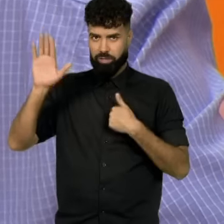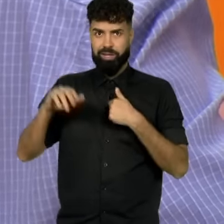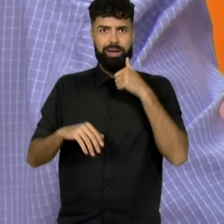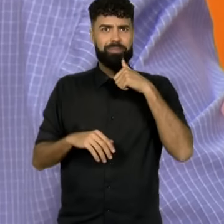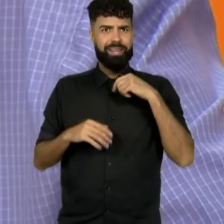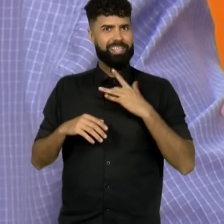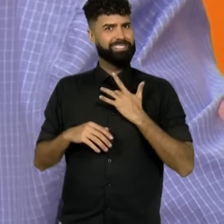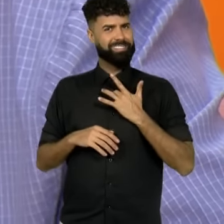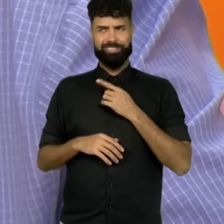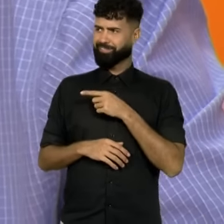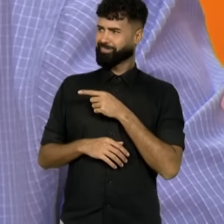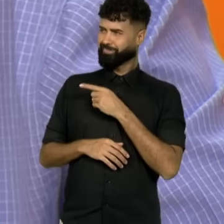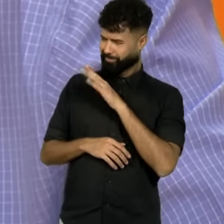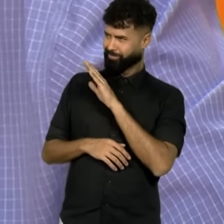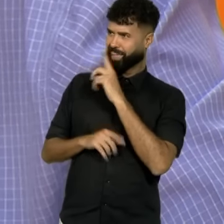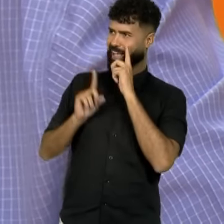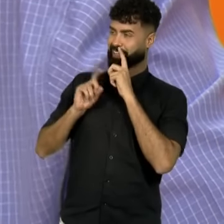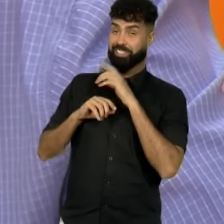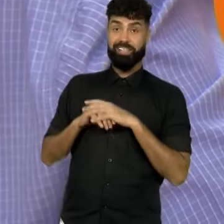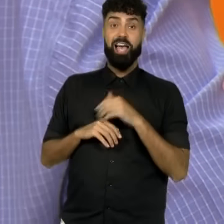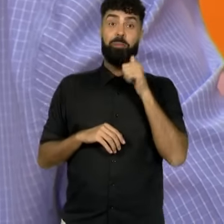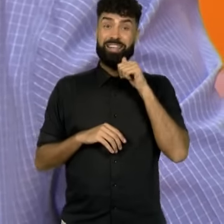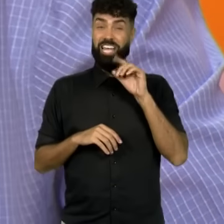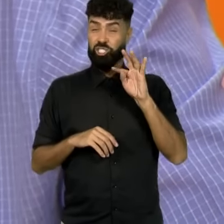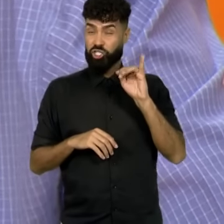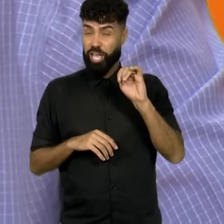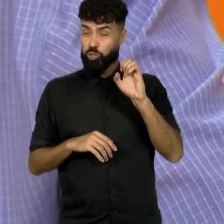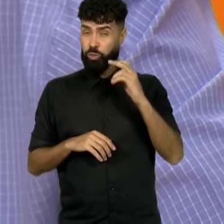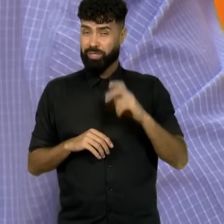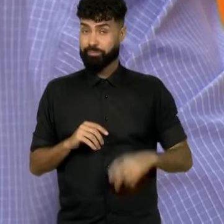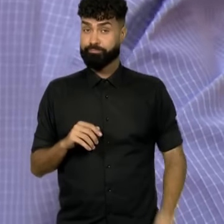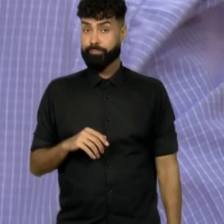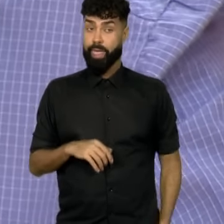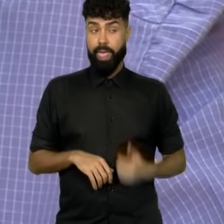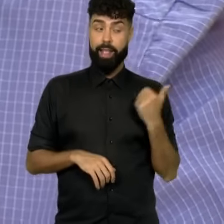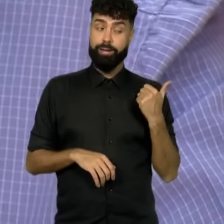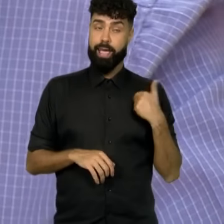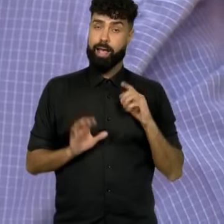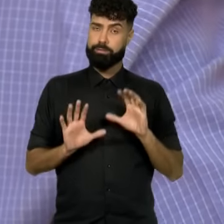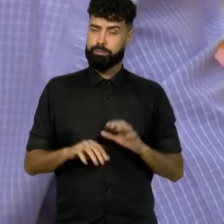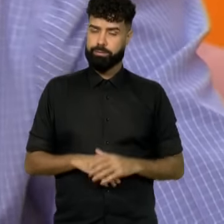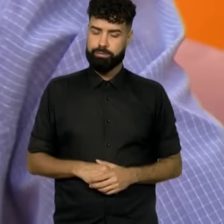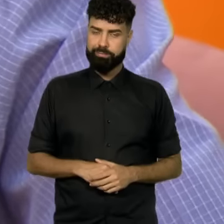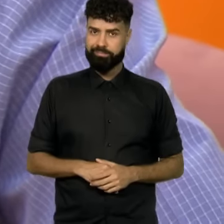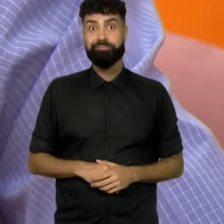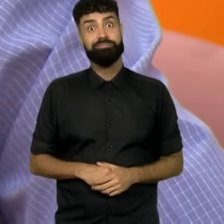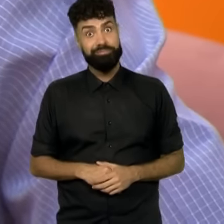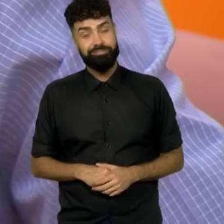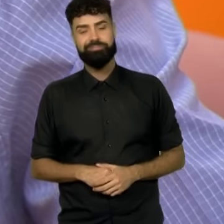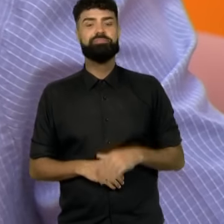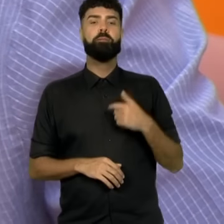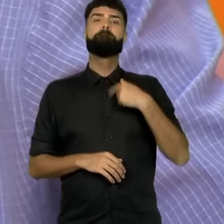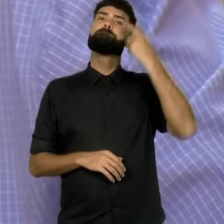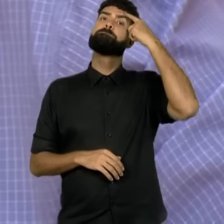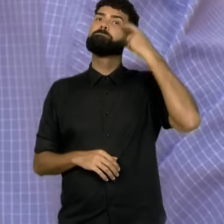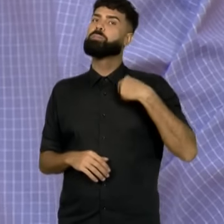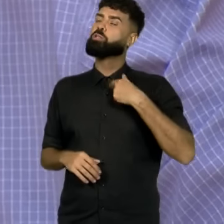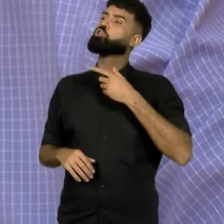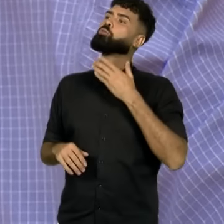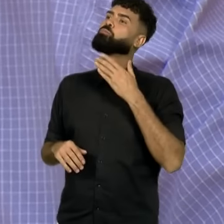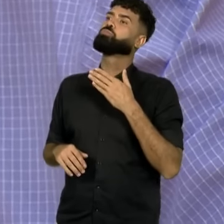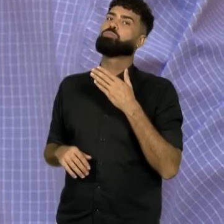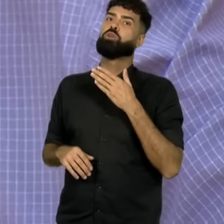carreira dela, que eu sabia... Preocupado com a carreira dela, que eu sabia quanto custou... Eu fui levar ela ao marido,